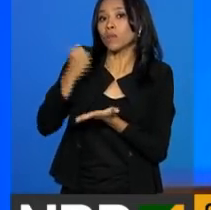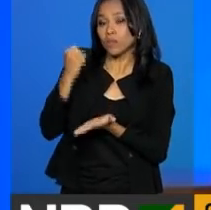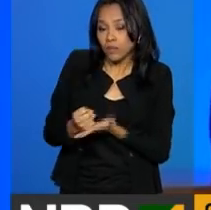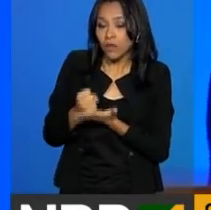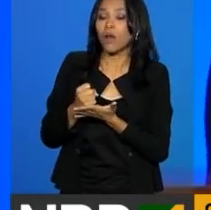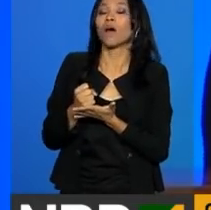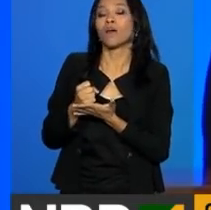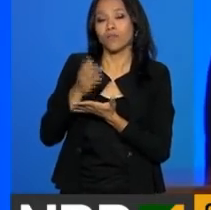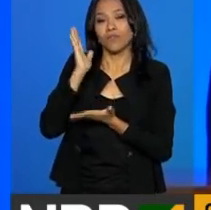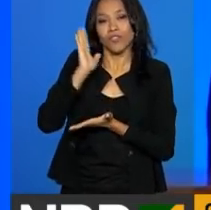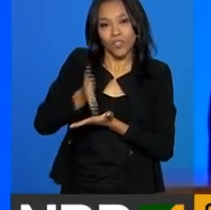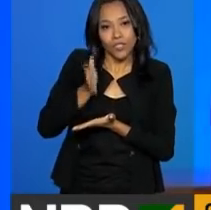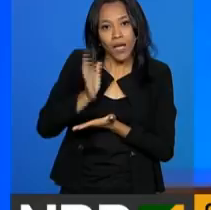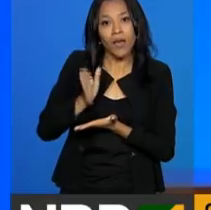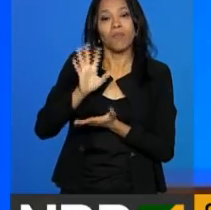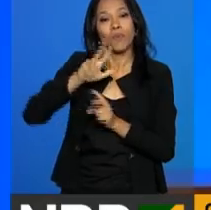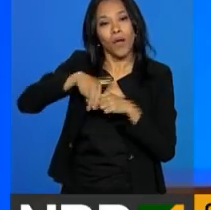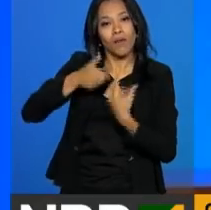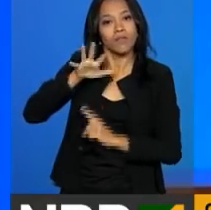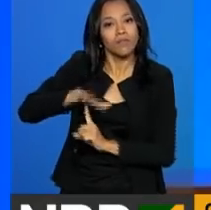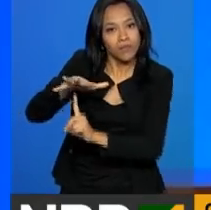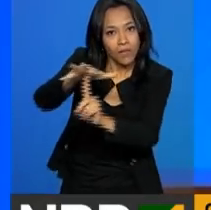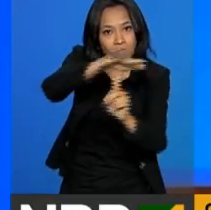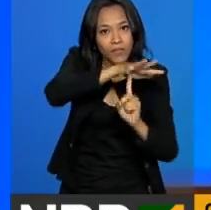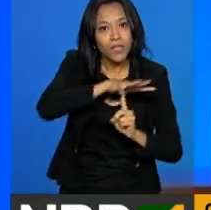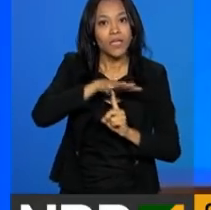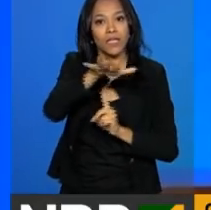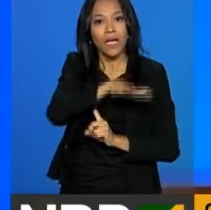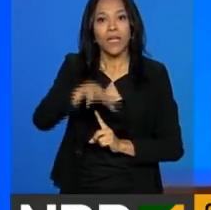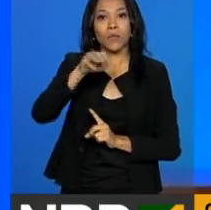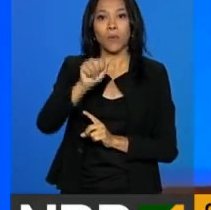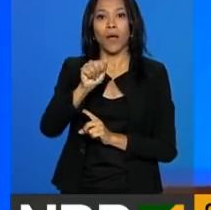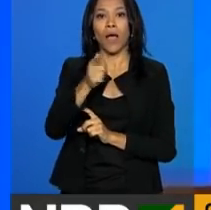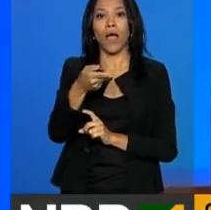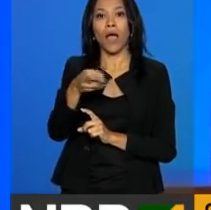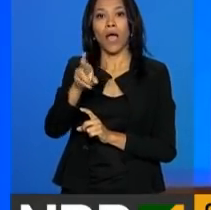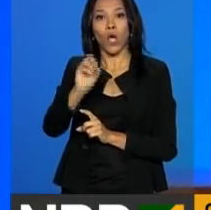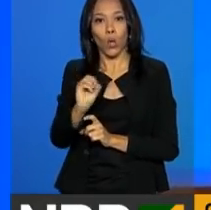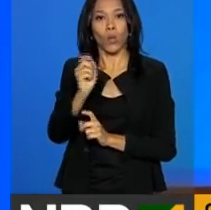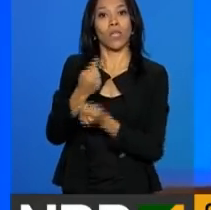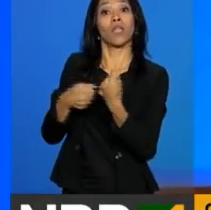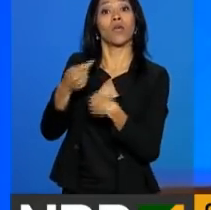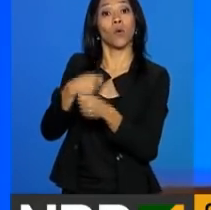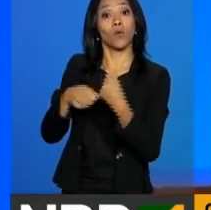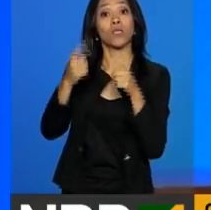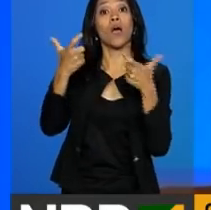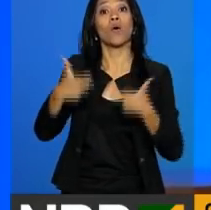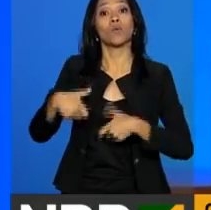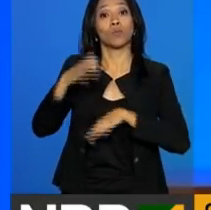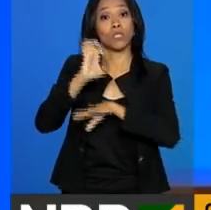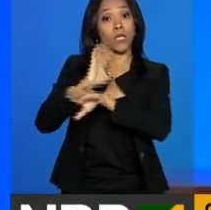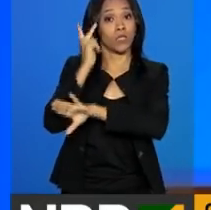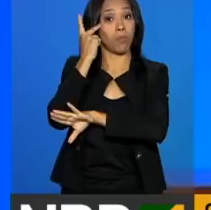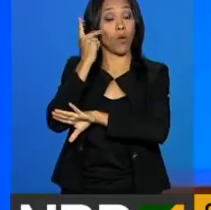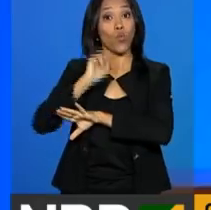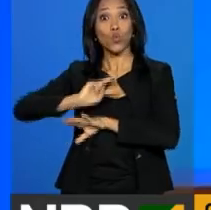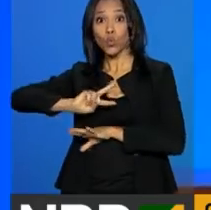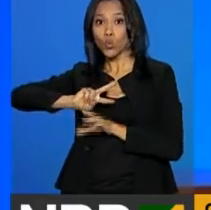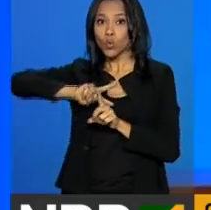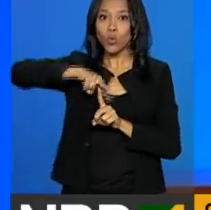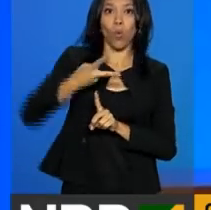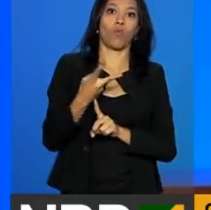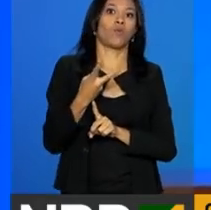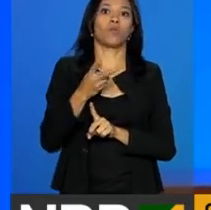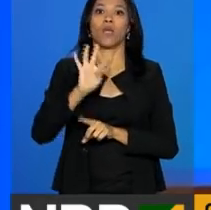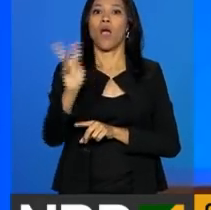financiamentos para a feira do agronegócio lá em ribeirão preto não é é o dobro daquilo